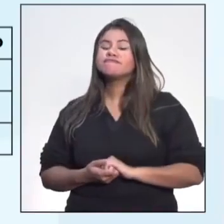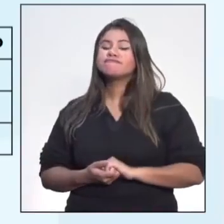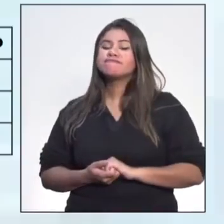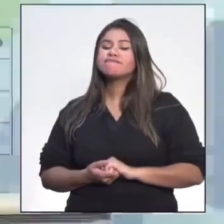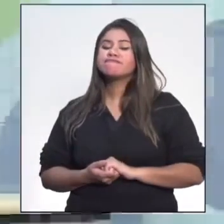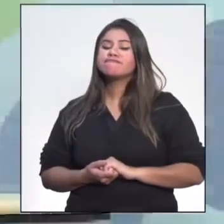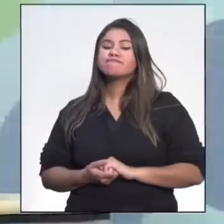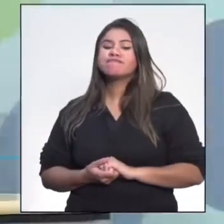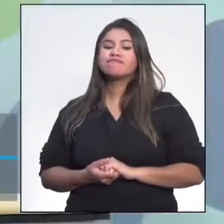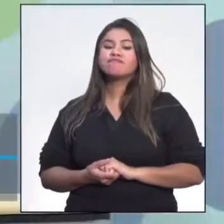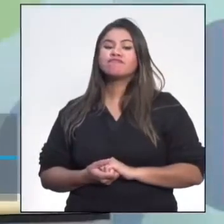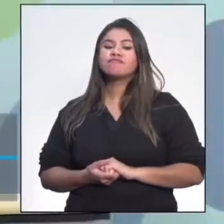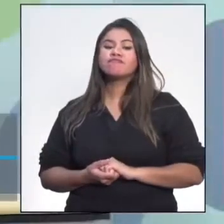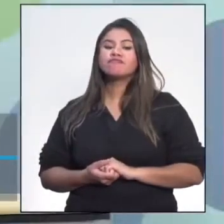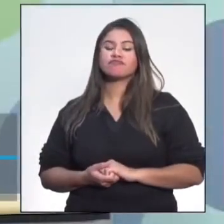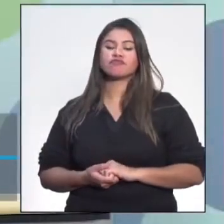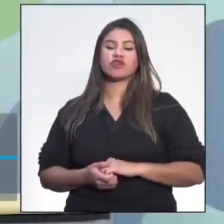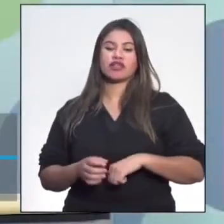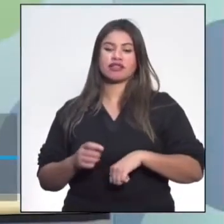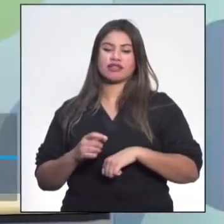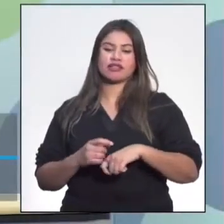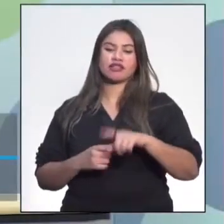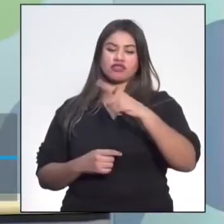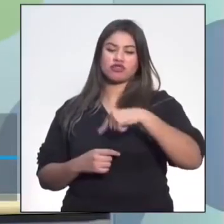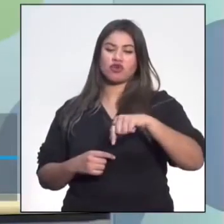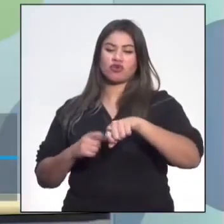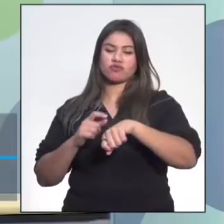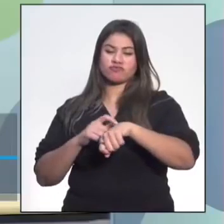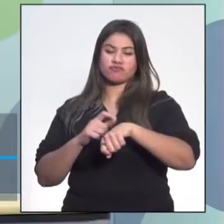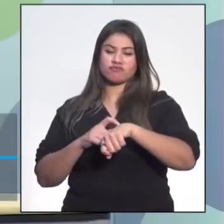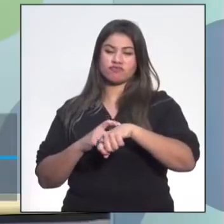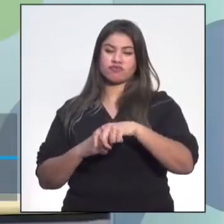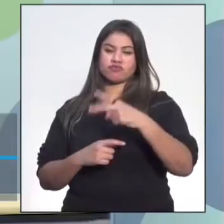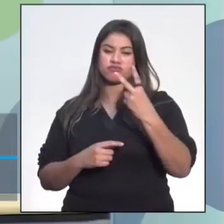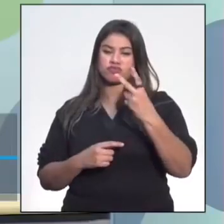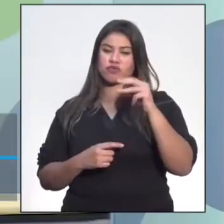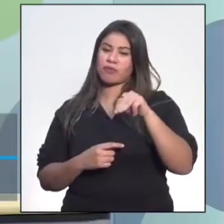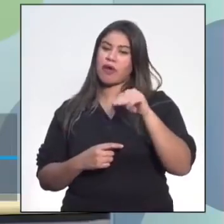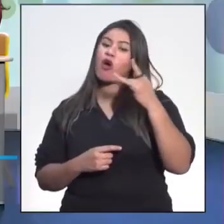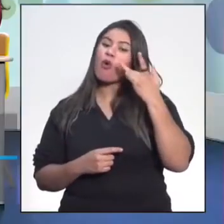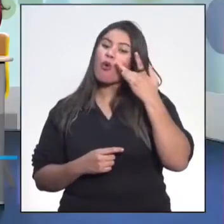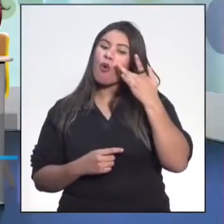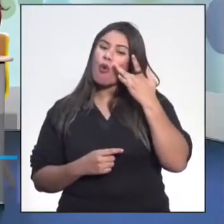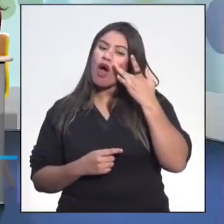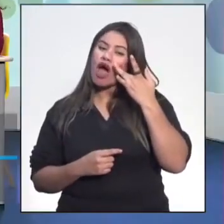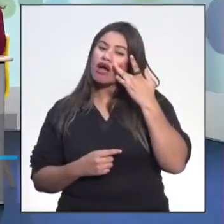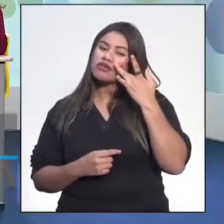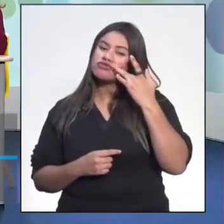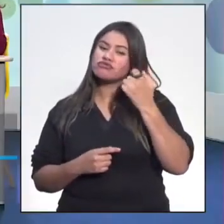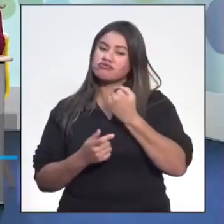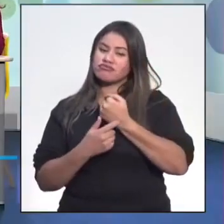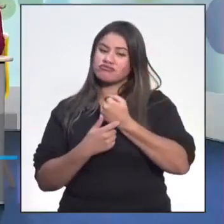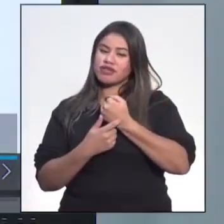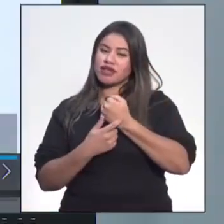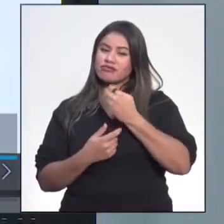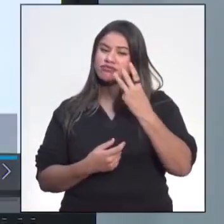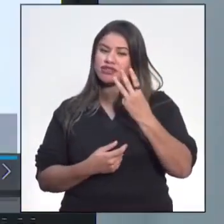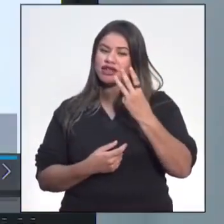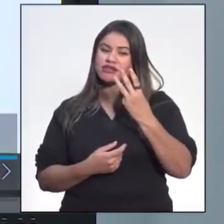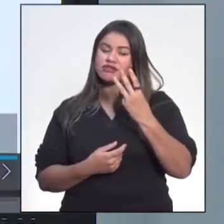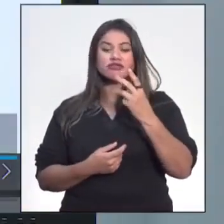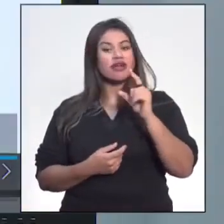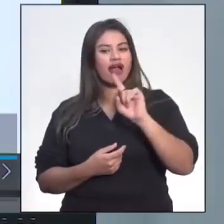atividade? Professora Roberta, nossos alunos terão 2 minutos. Eu acho que dá para dar 3, não dá não? 2 minutos? Tá